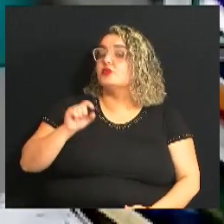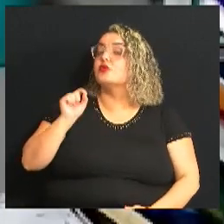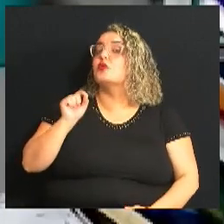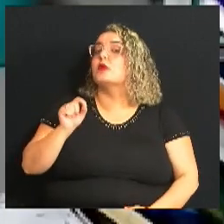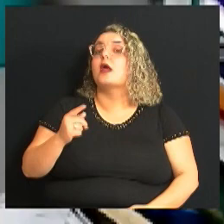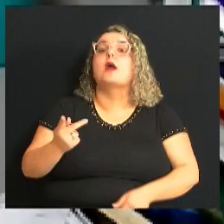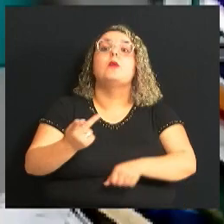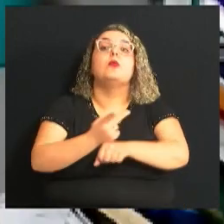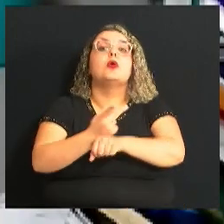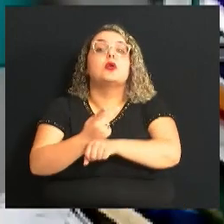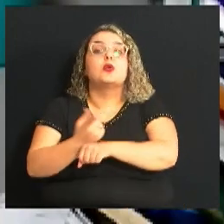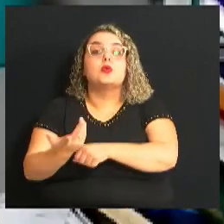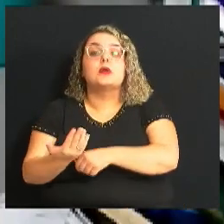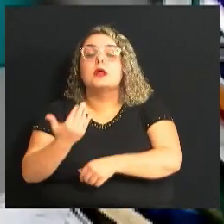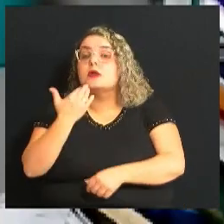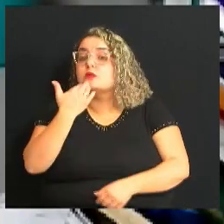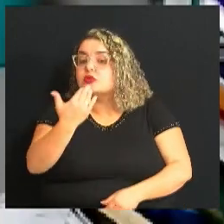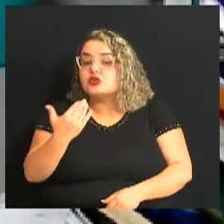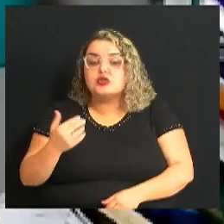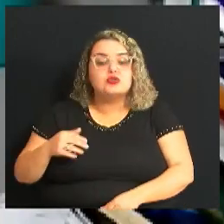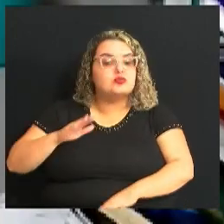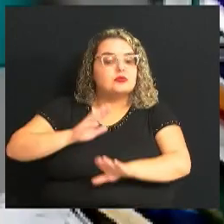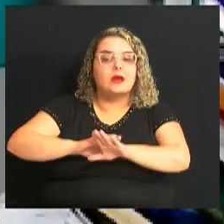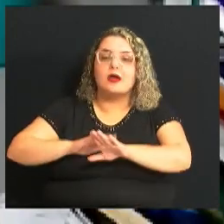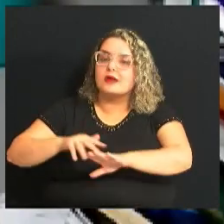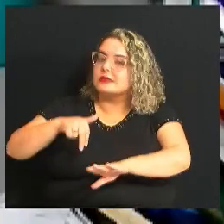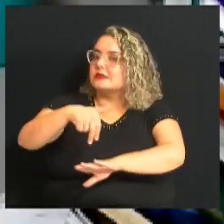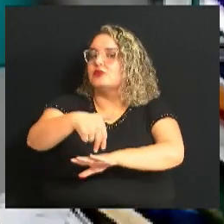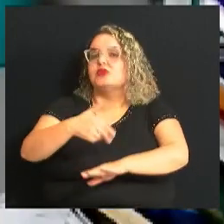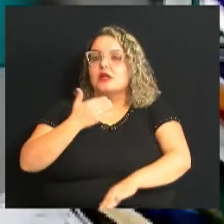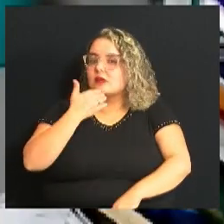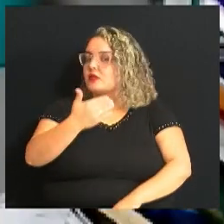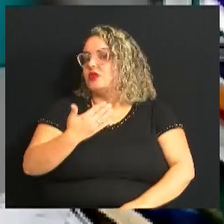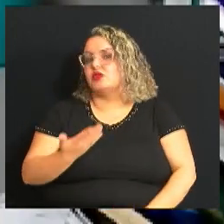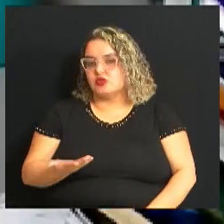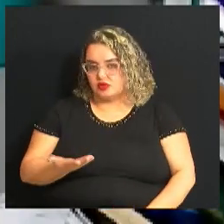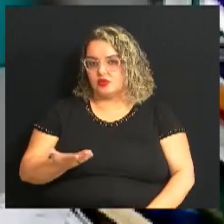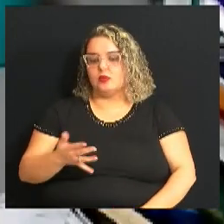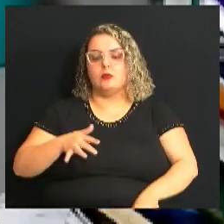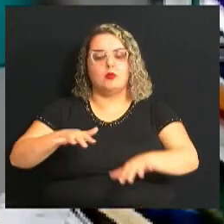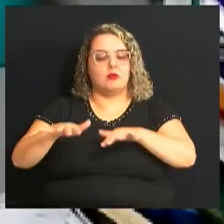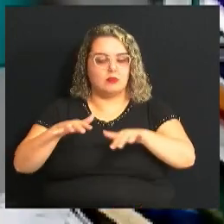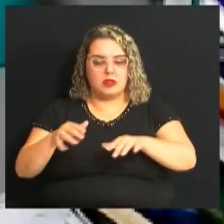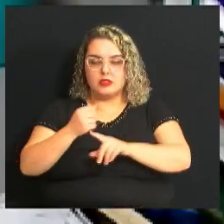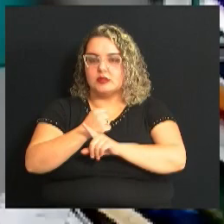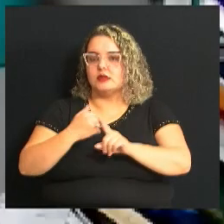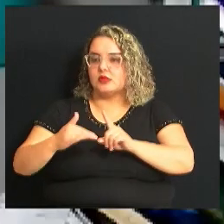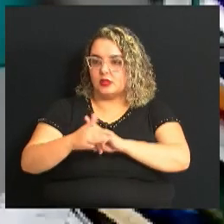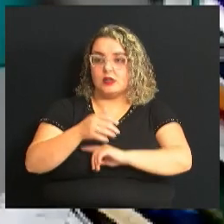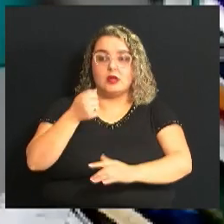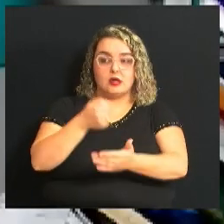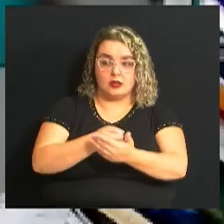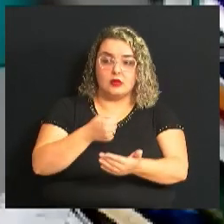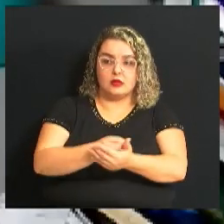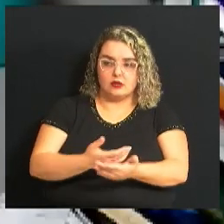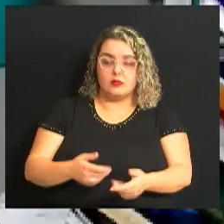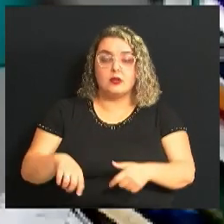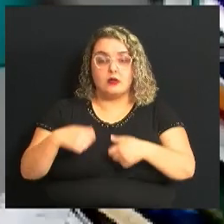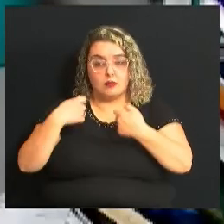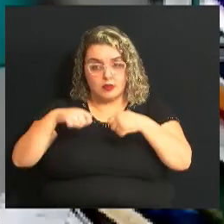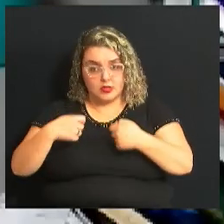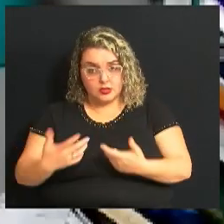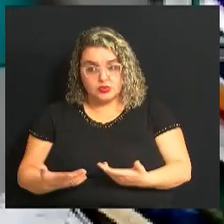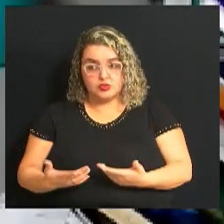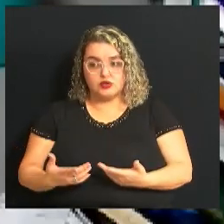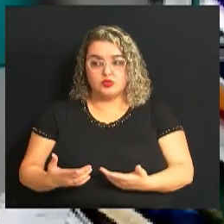Então, esse é um exemplo claro de como a movimentação social e a pressão das pessoas que precisam de um determinado